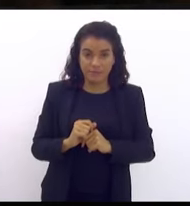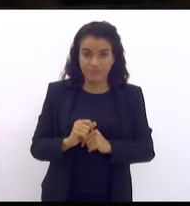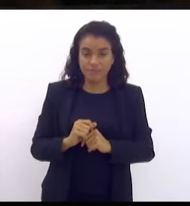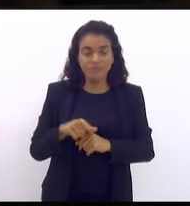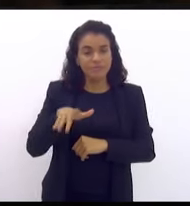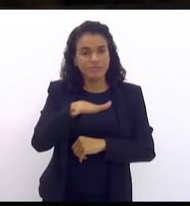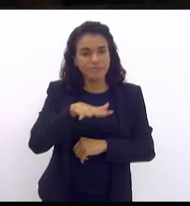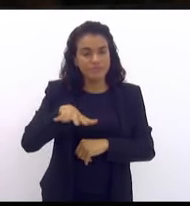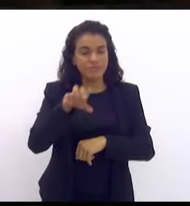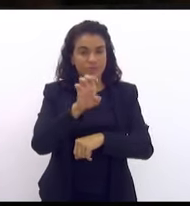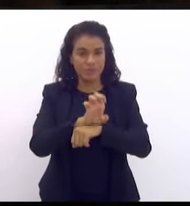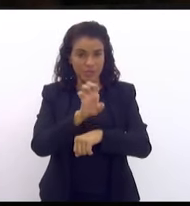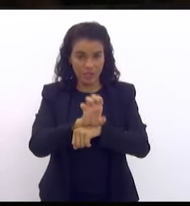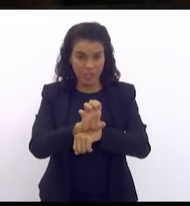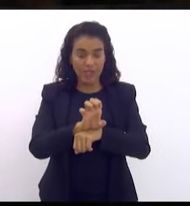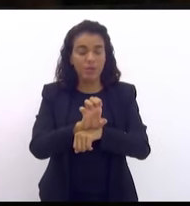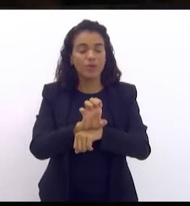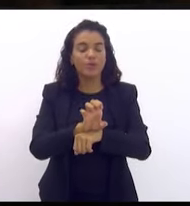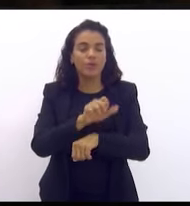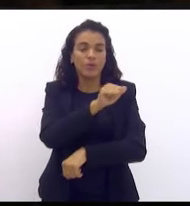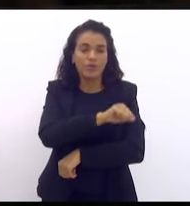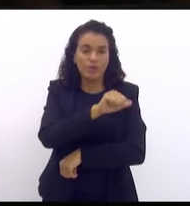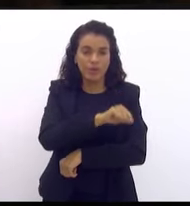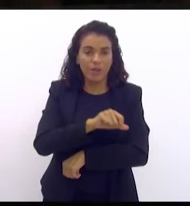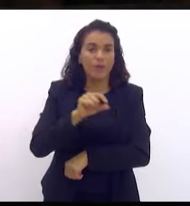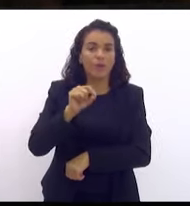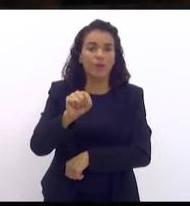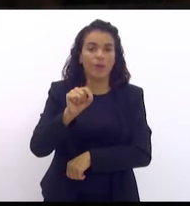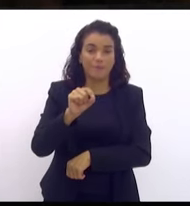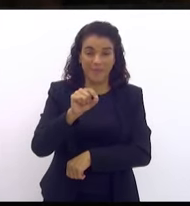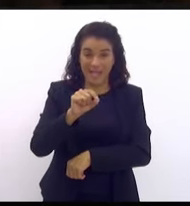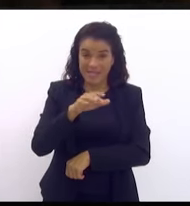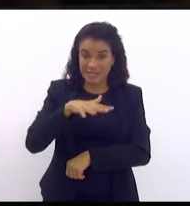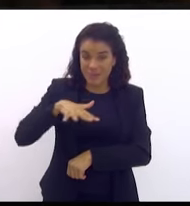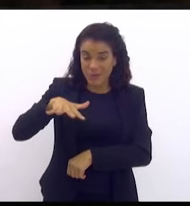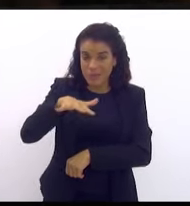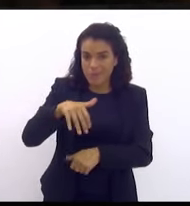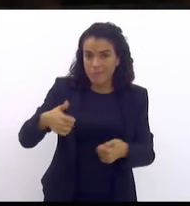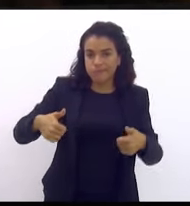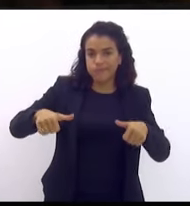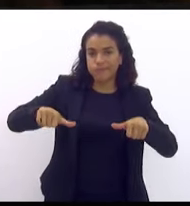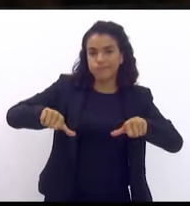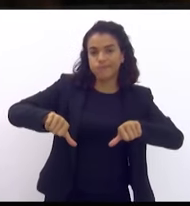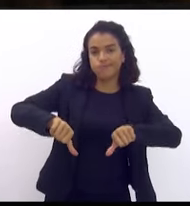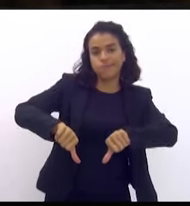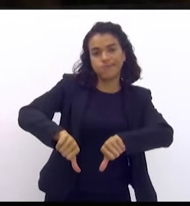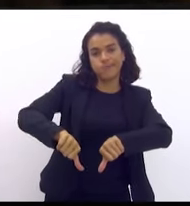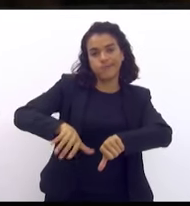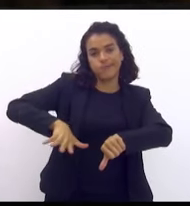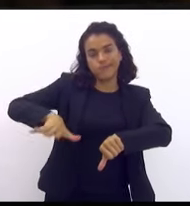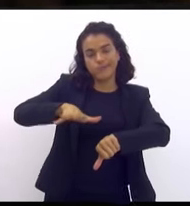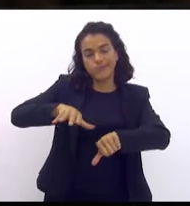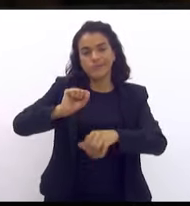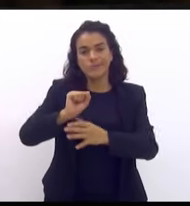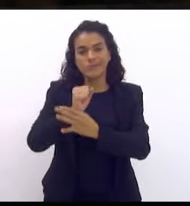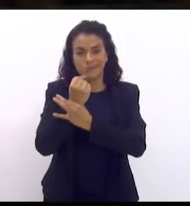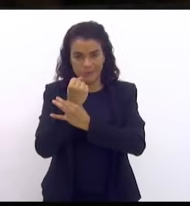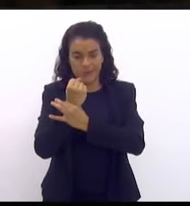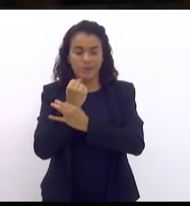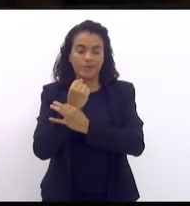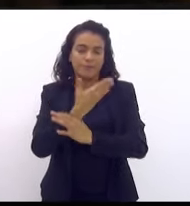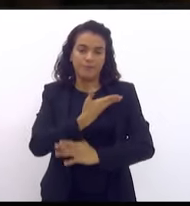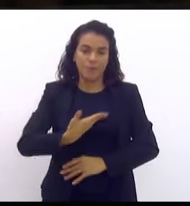Janeiro é debelar a crise da segurança pública